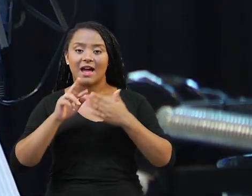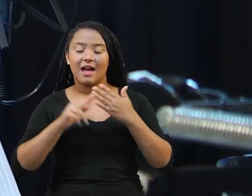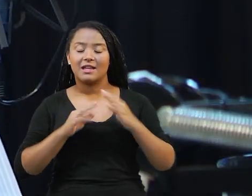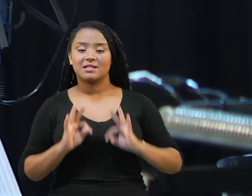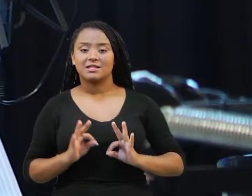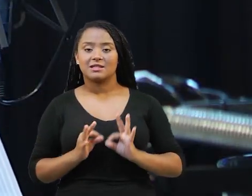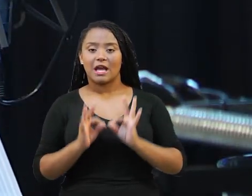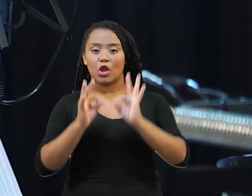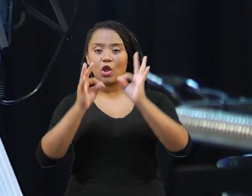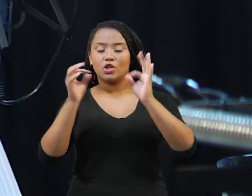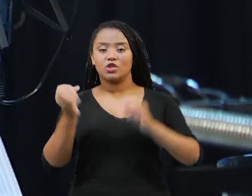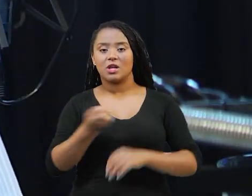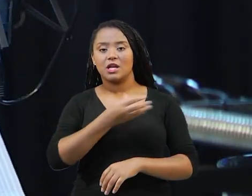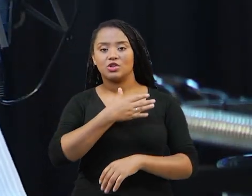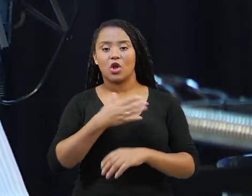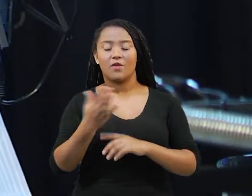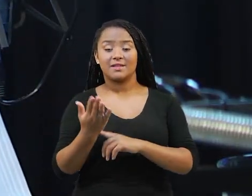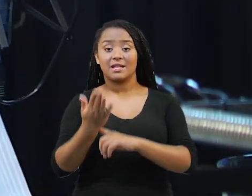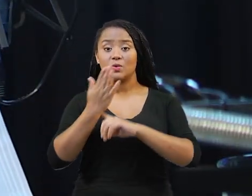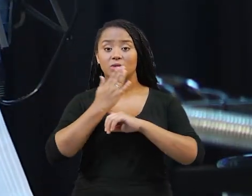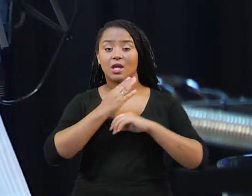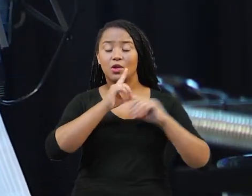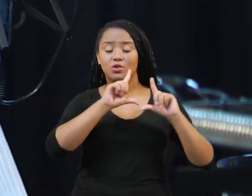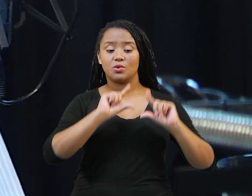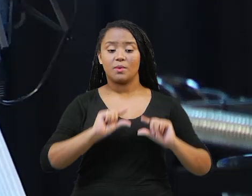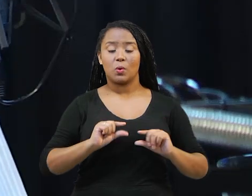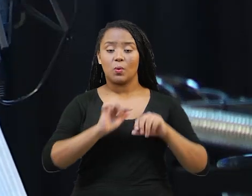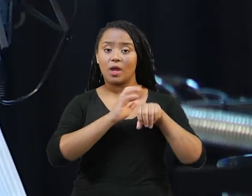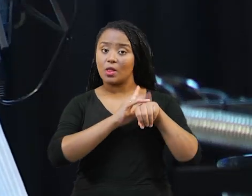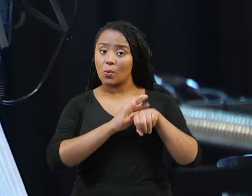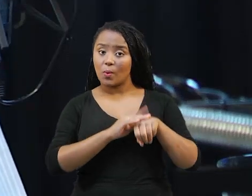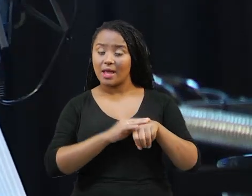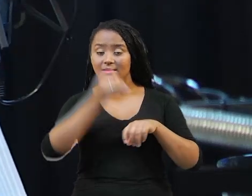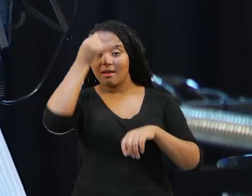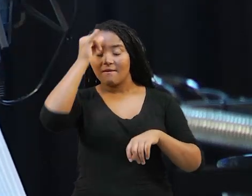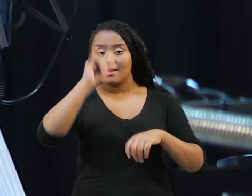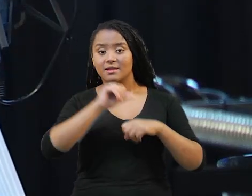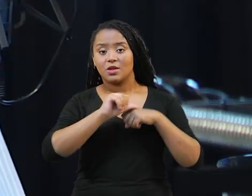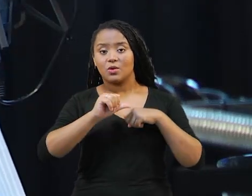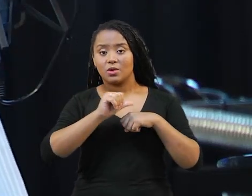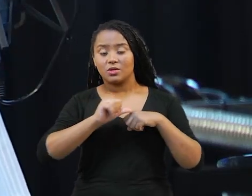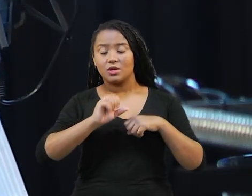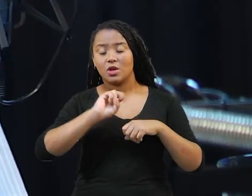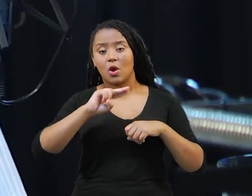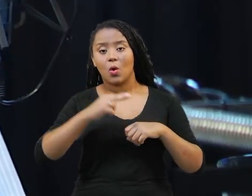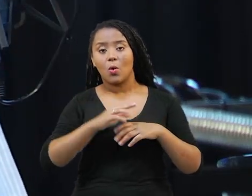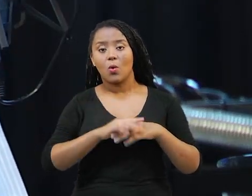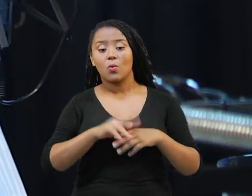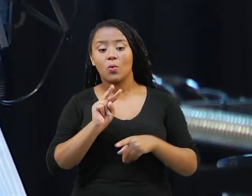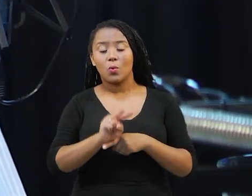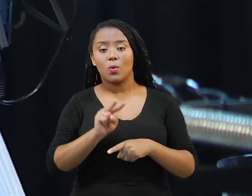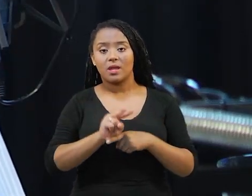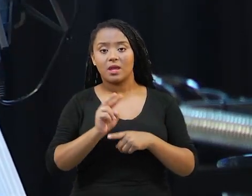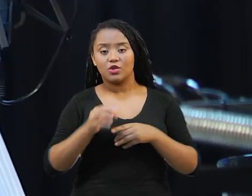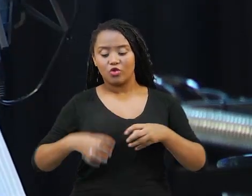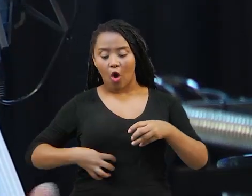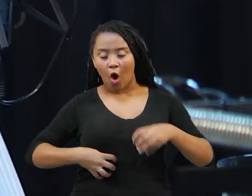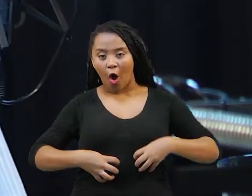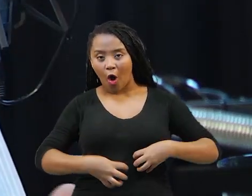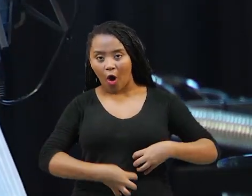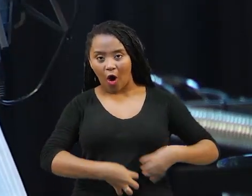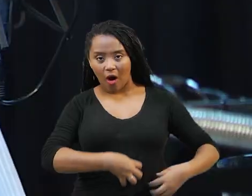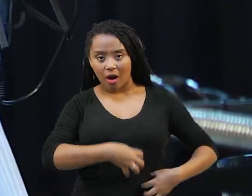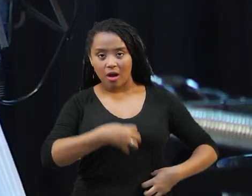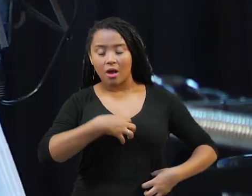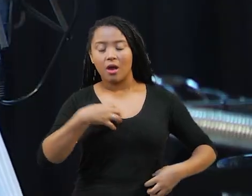aí que ajudam a diminuir a doença, às vezes, e permitem preservar órgãos, né?